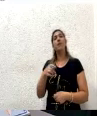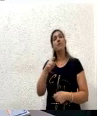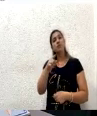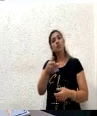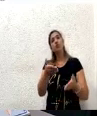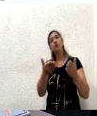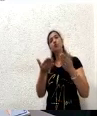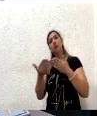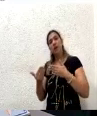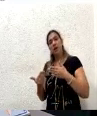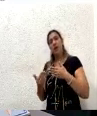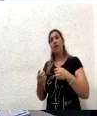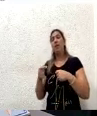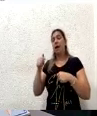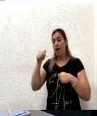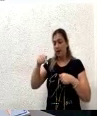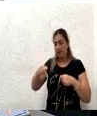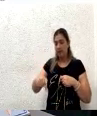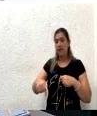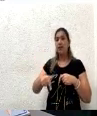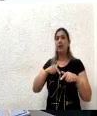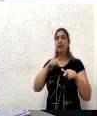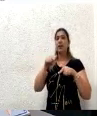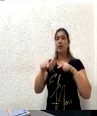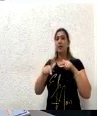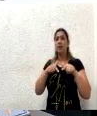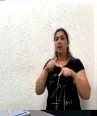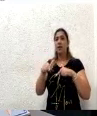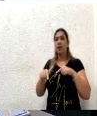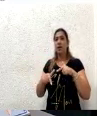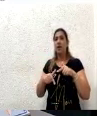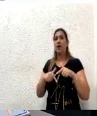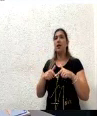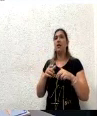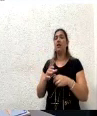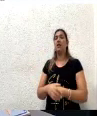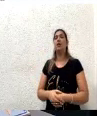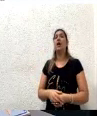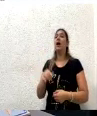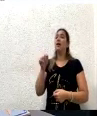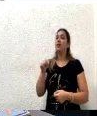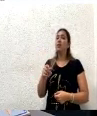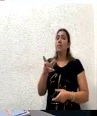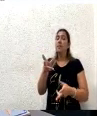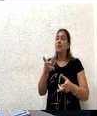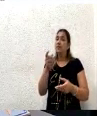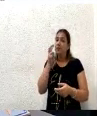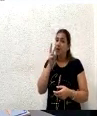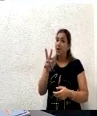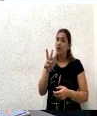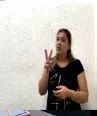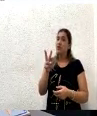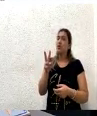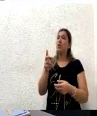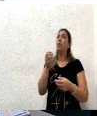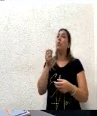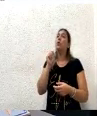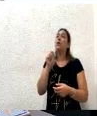Participem dos orçamentos do município. Isso eu falo desde que eu sou vereadora. O munícipe